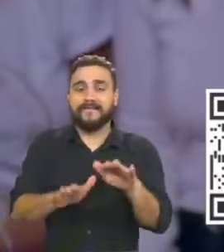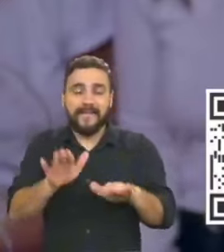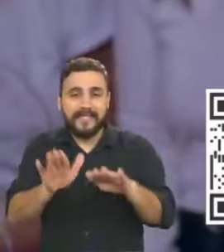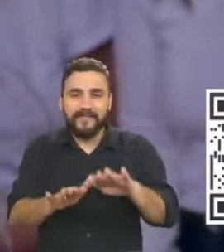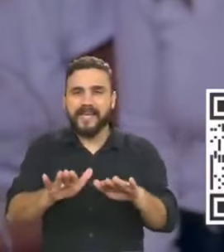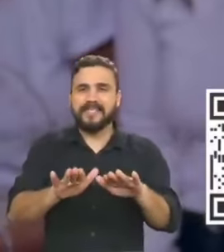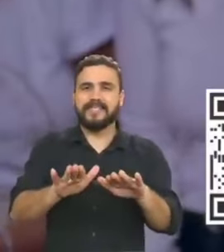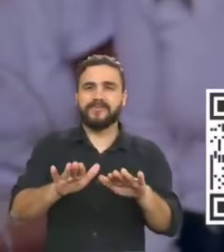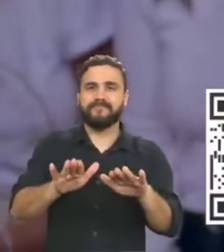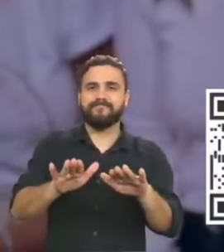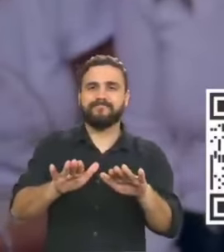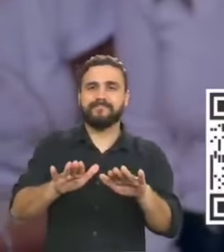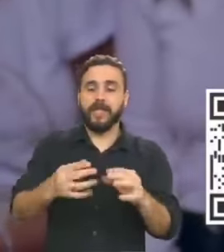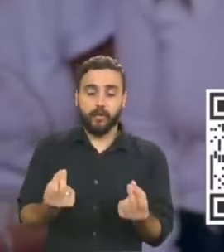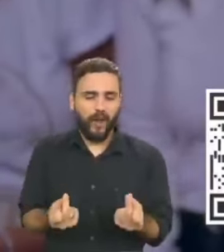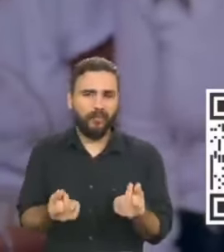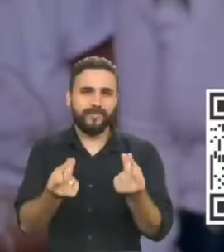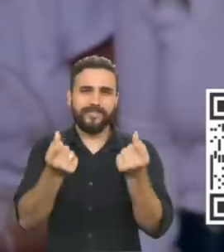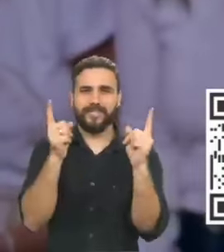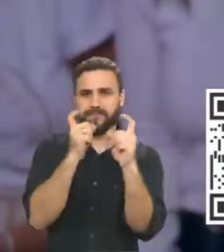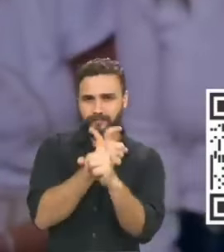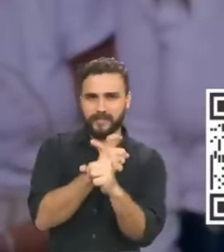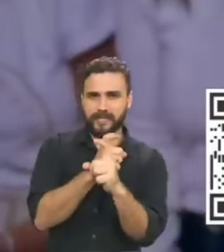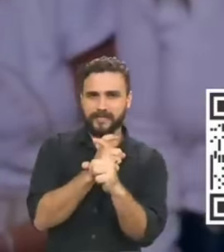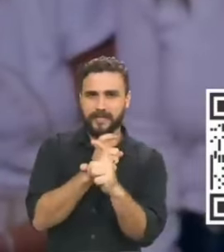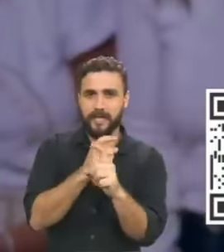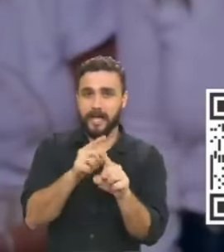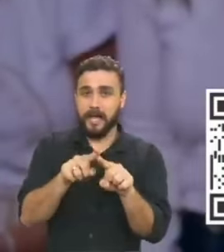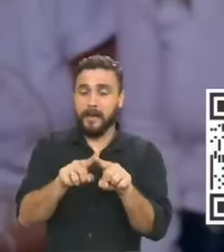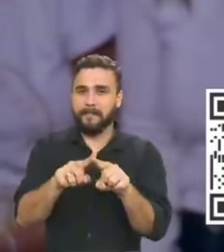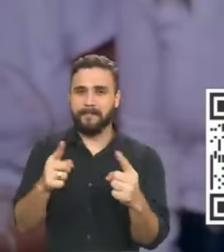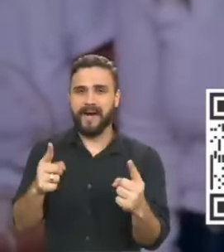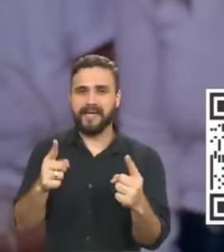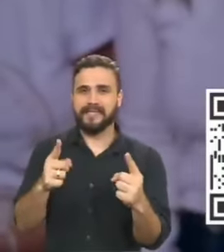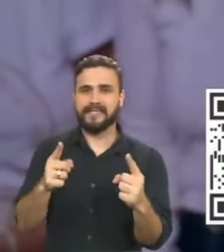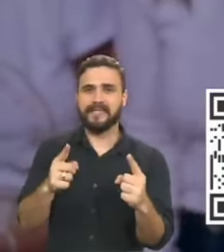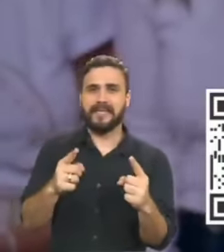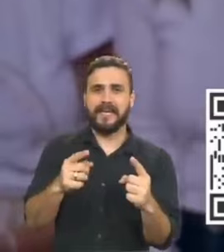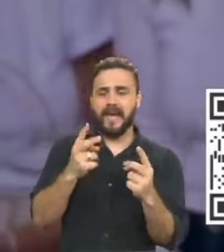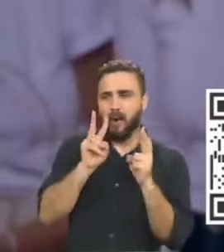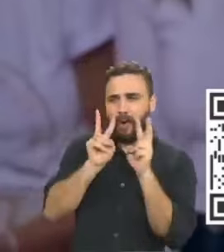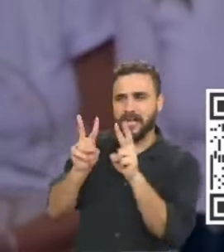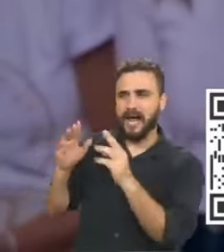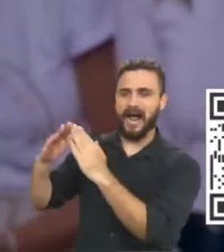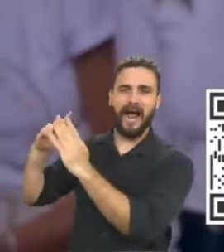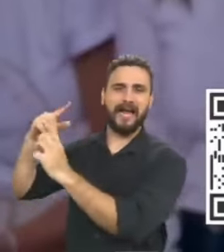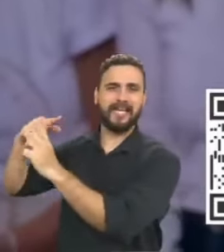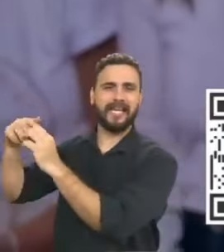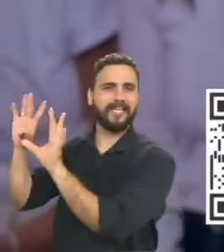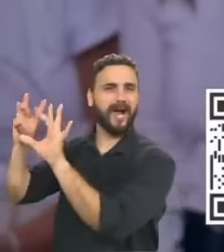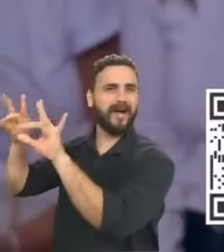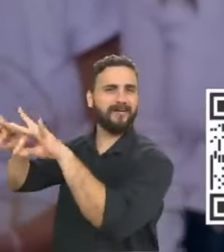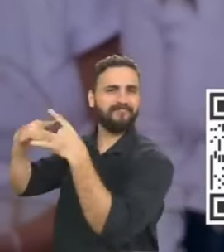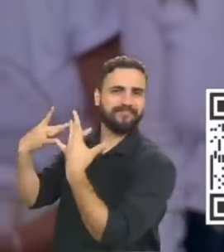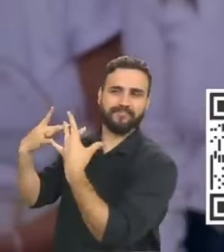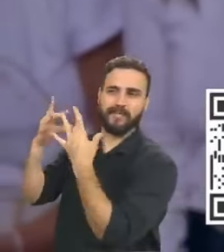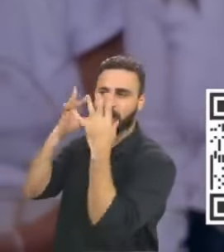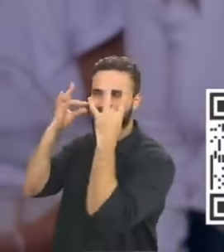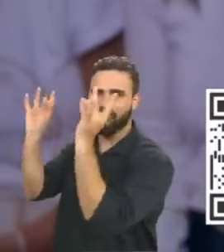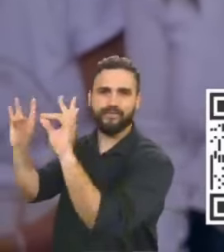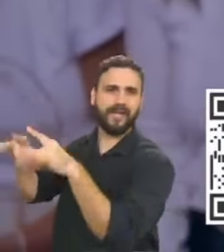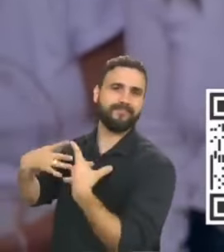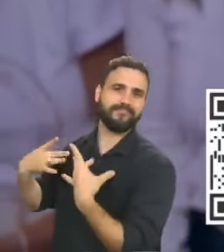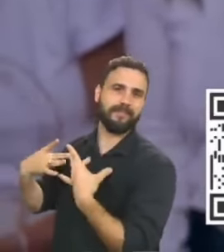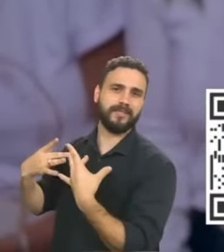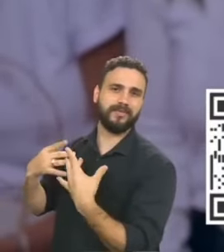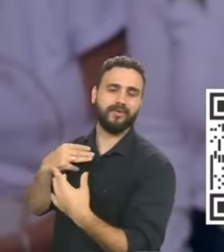fere o missionário que está nesse contexto do campo. Então eu penso em duas situações. A primeira, Jesus disse em Marcos 6 que eles iam depender dele. Vocês